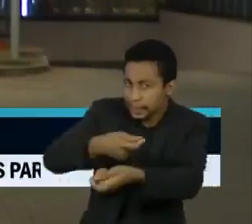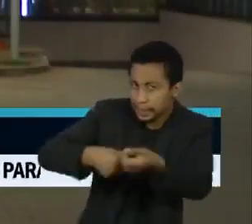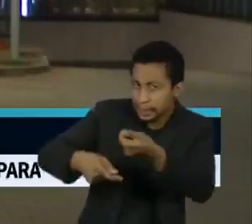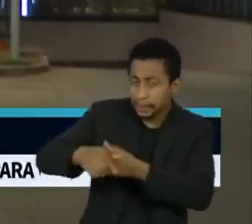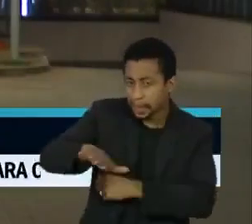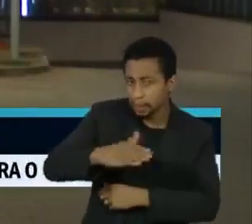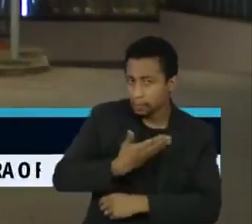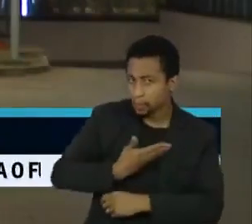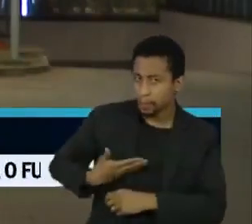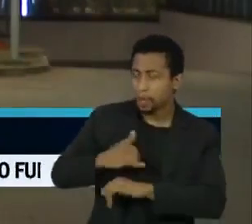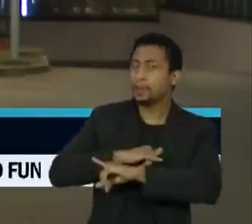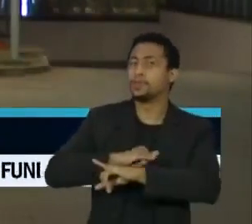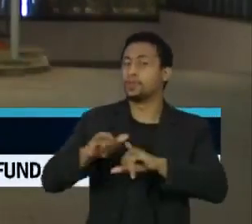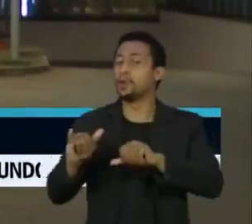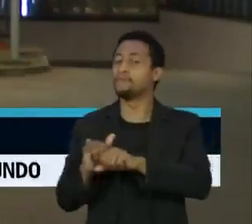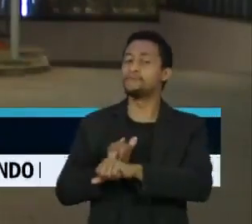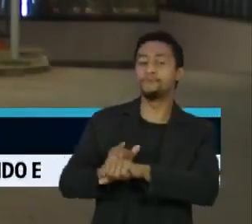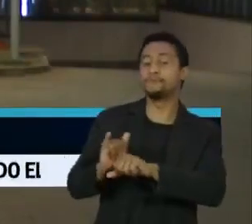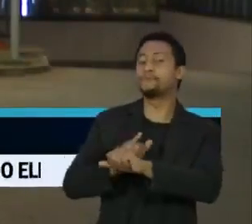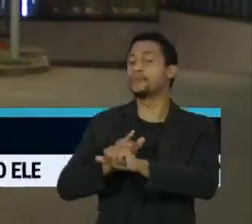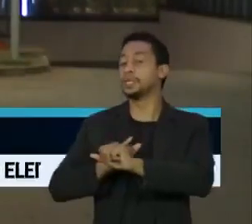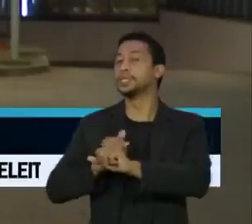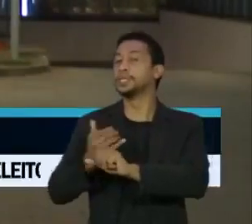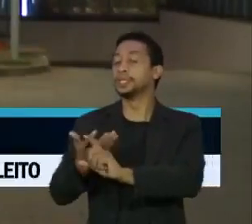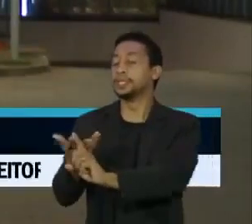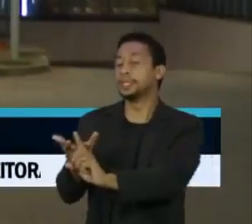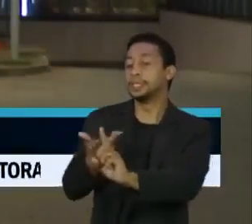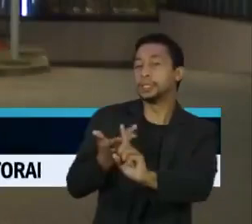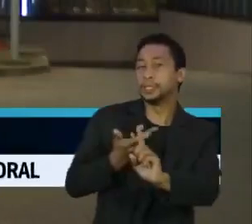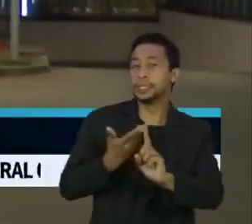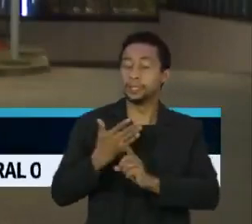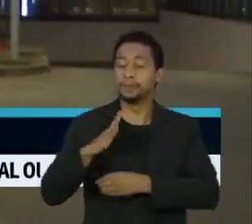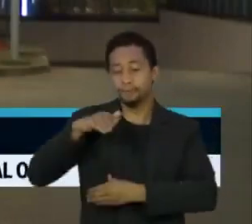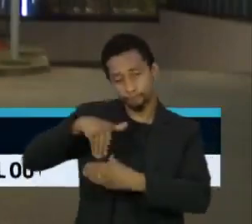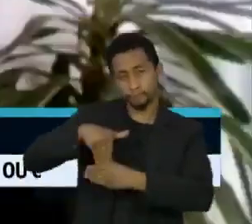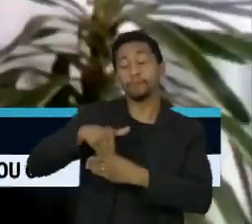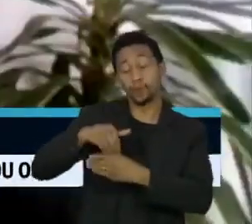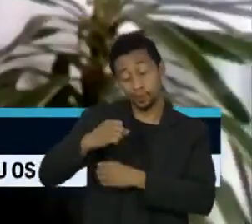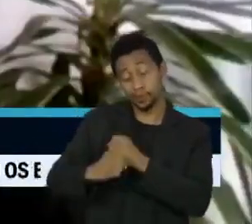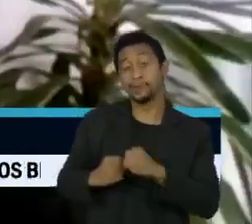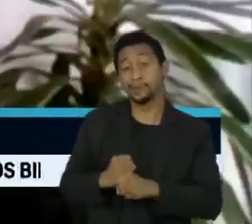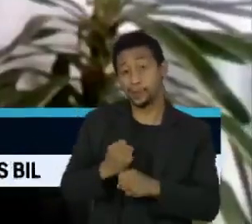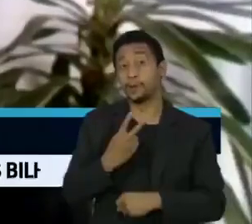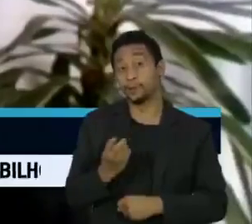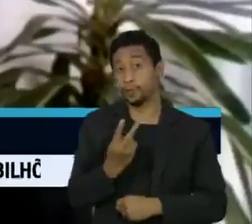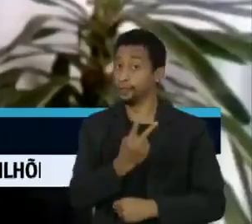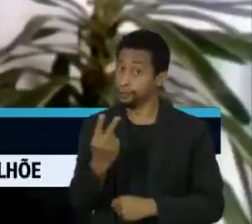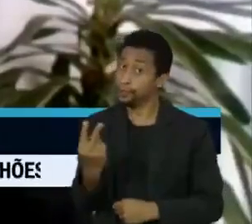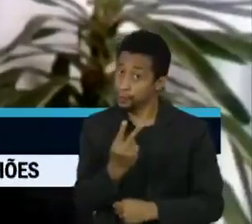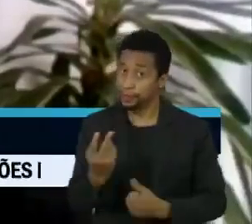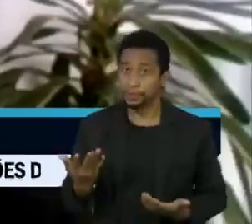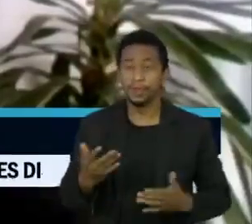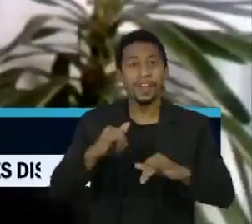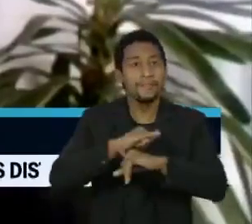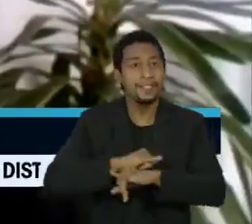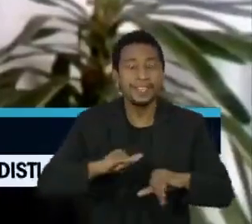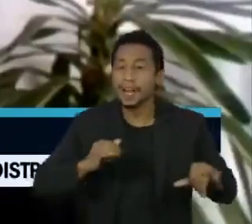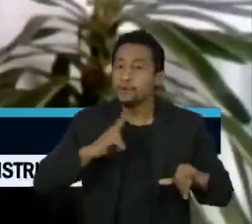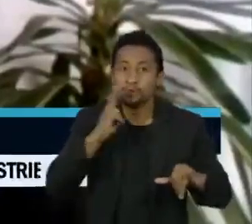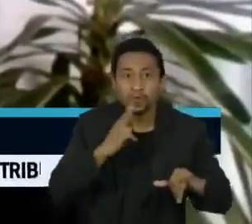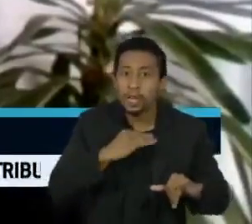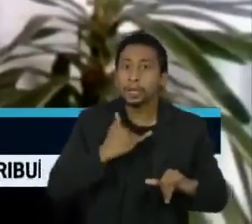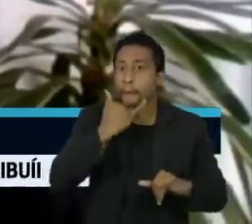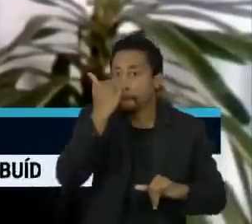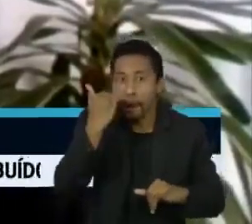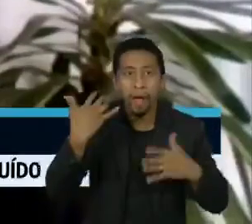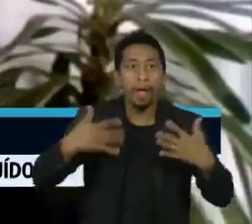são manobras que têm apenas um foco: as eleições de 2022. Voltar a declarar calamidade é, na verdade,